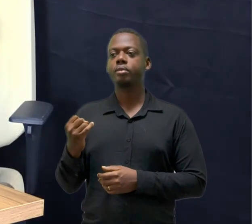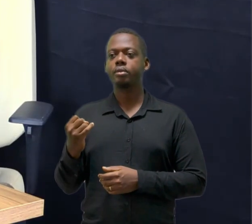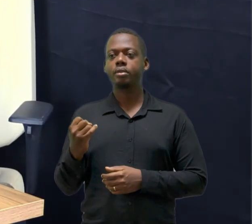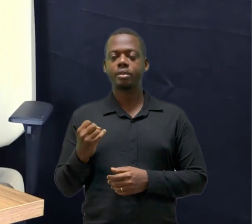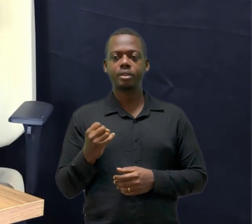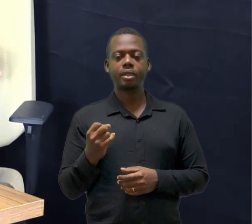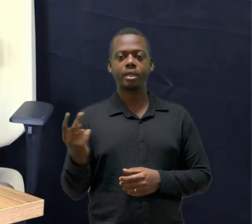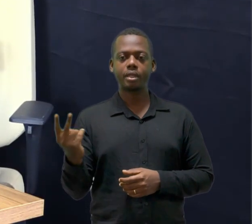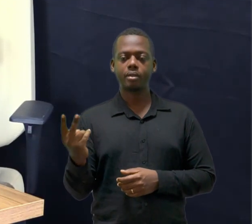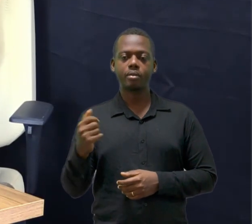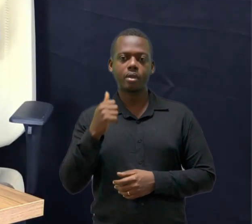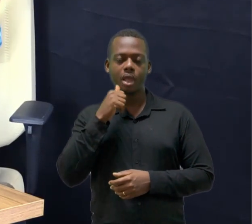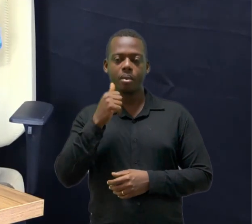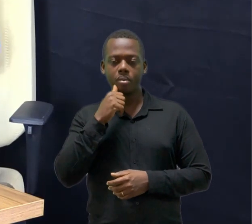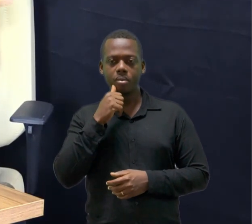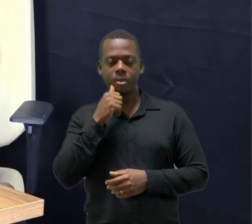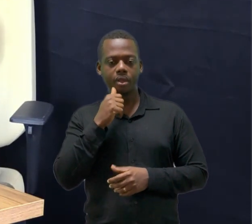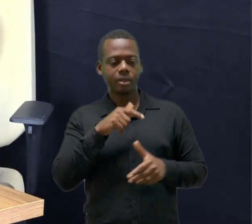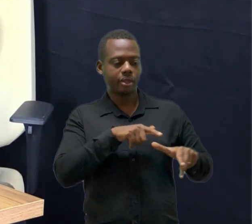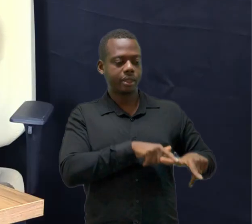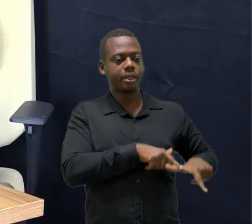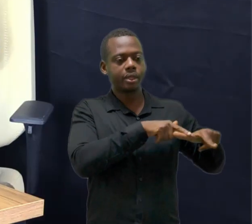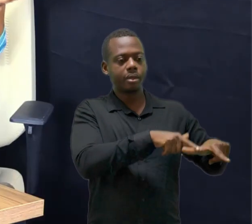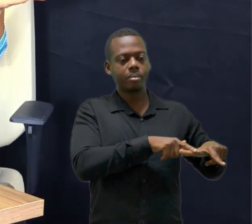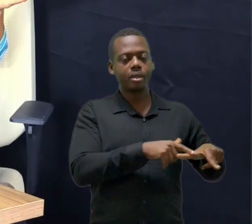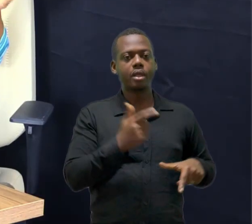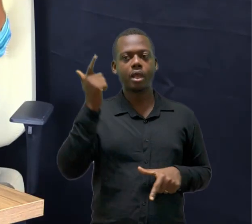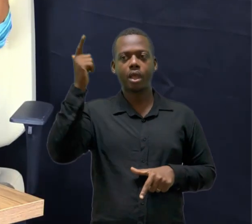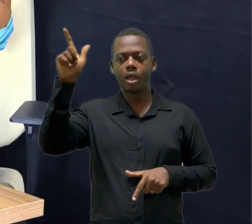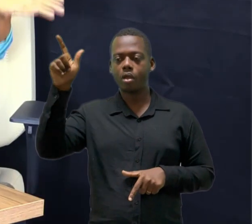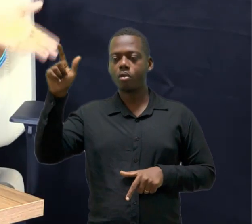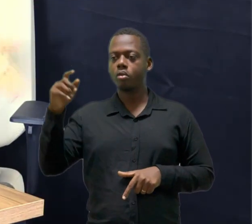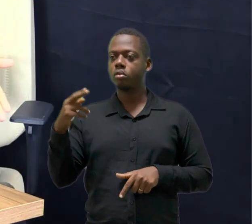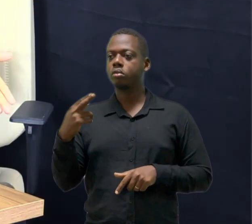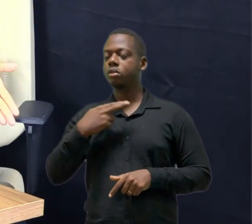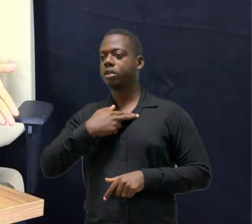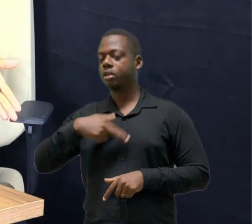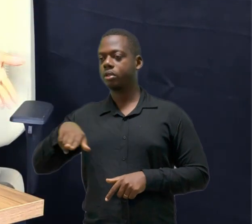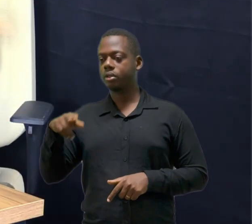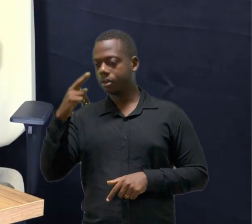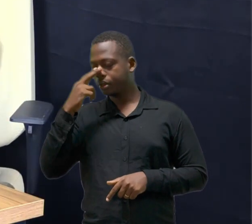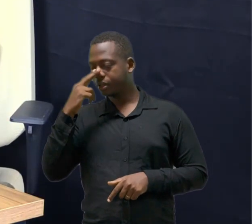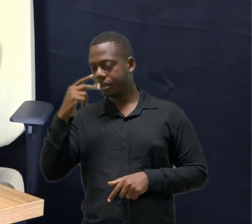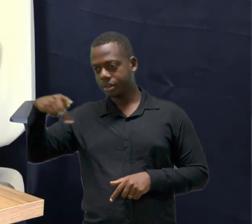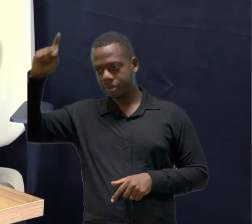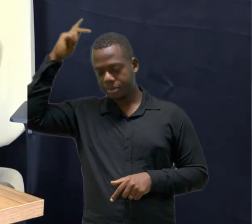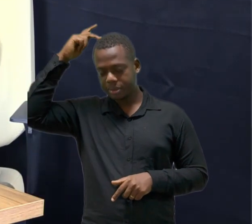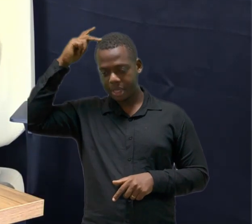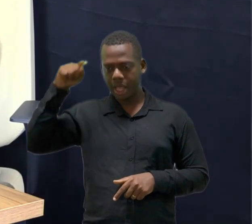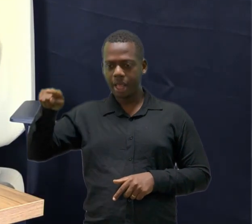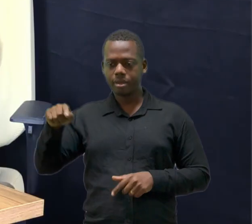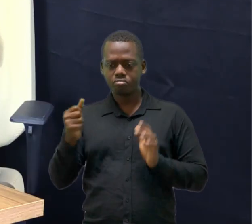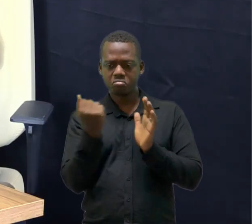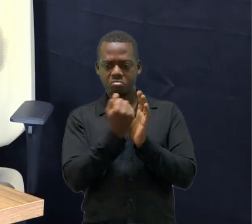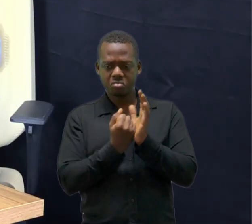né? Laina é da Umbanda, Rebeca é de um segmento pentecostal e me contrata para eu